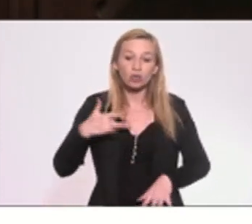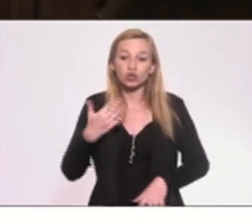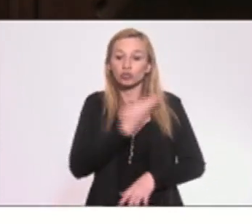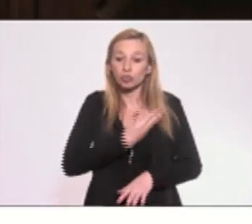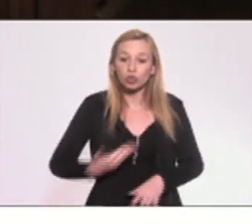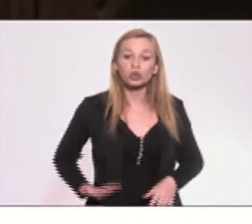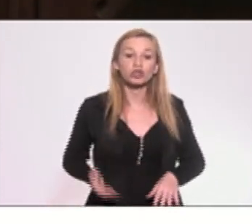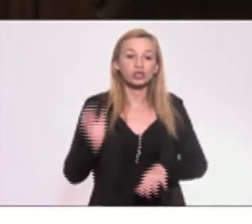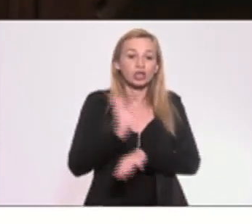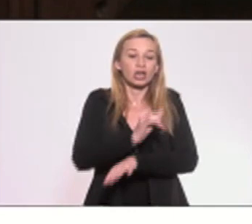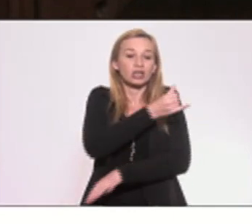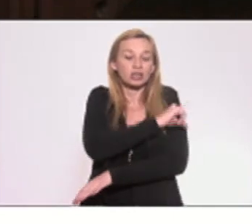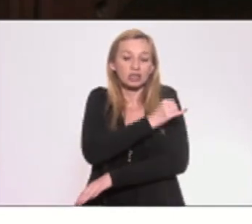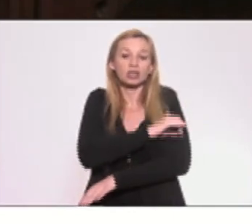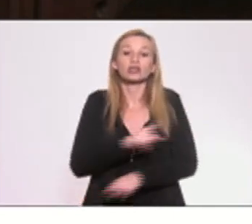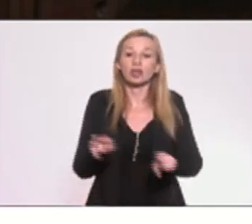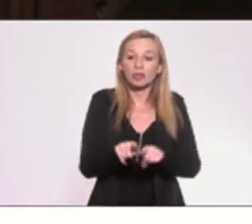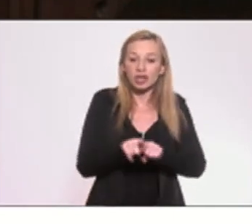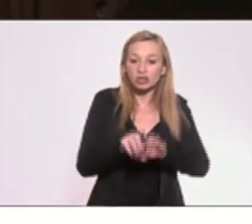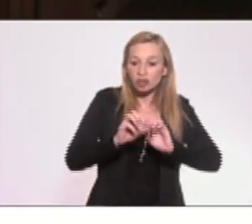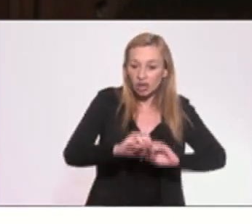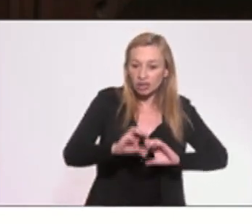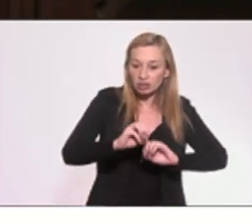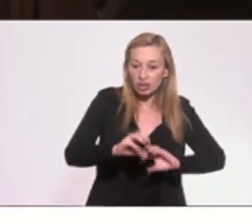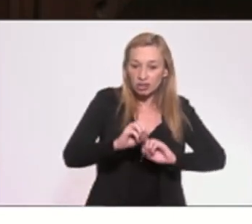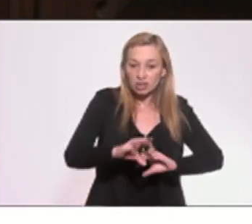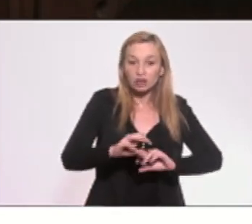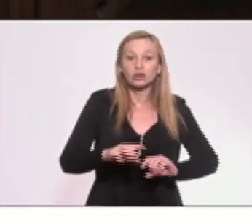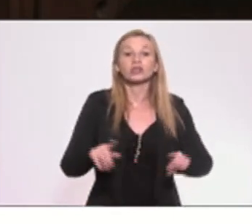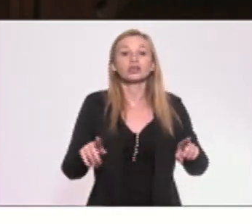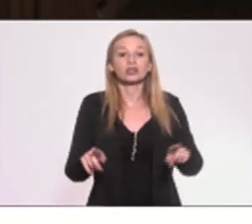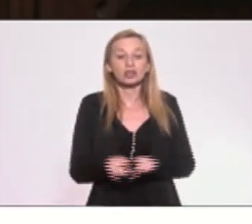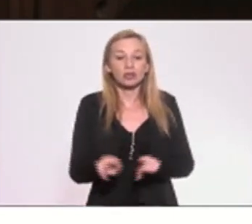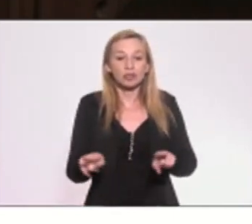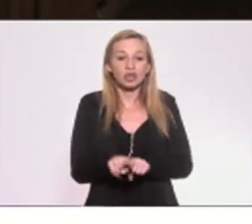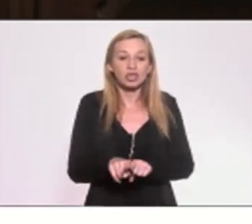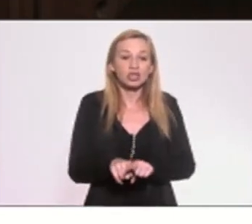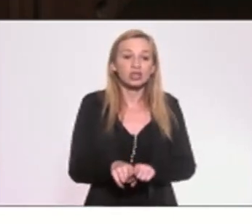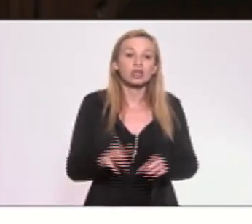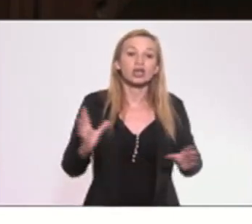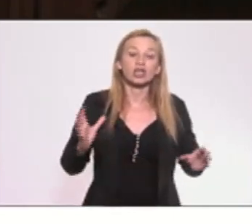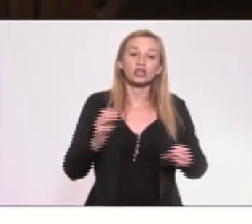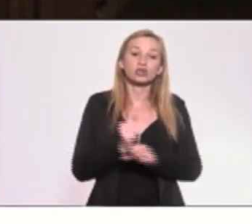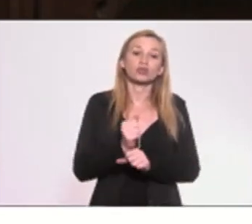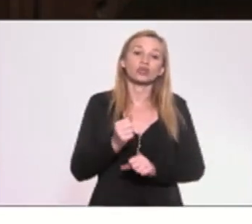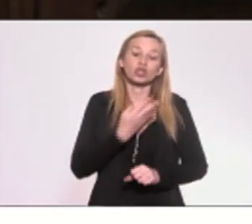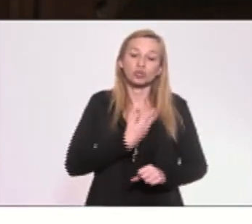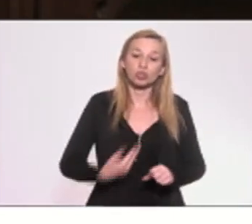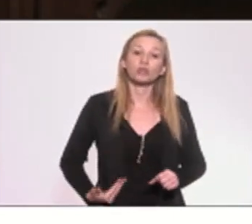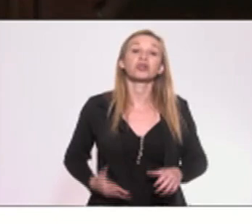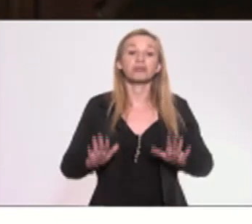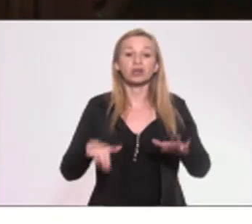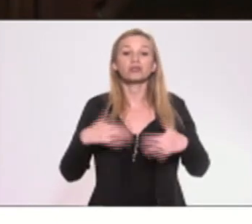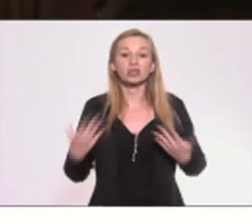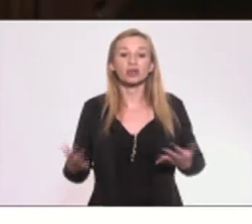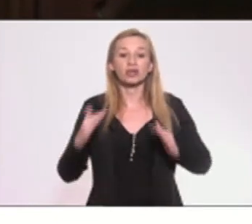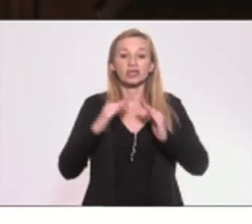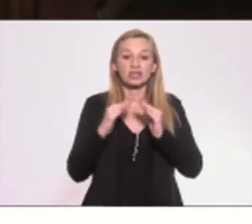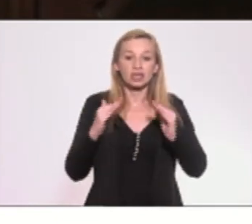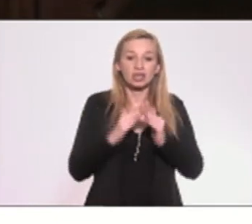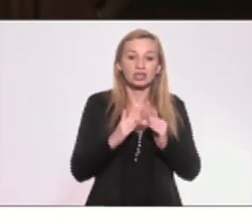que prejudicaram a educação, que prejudicaram as contas públicas. Portanto, essa